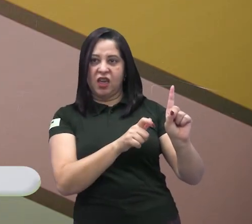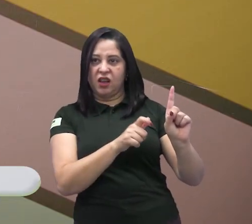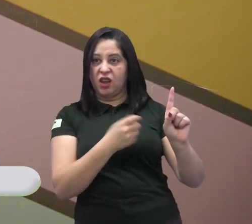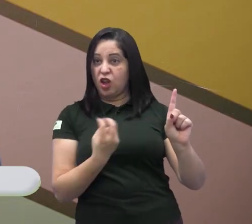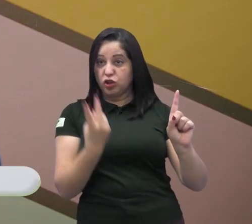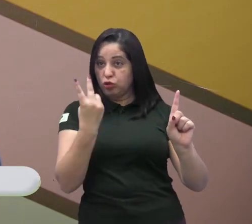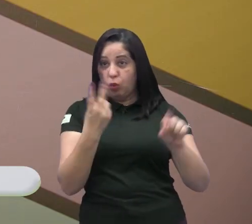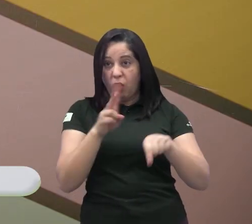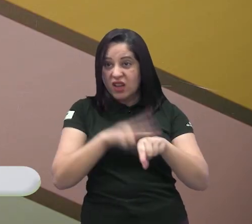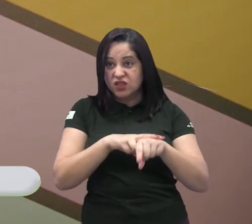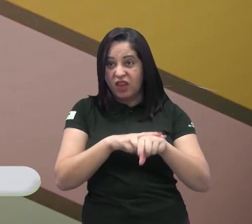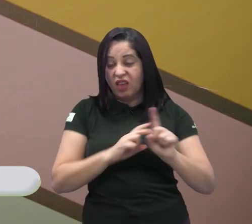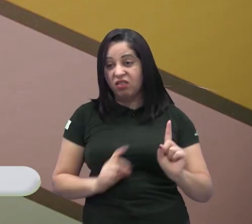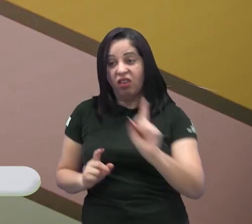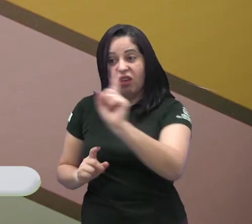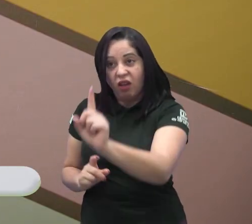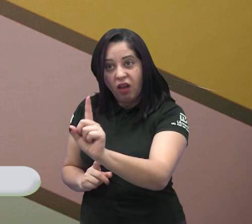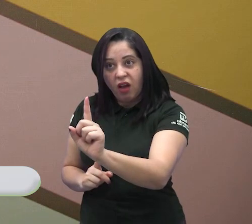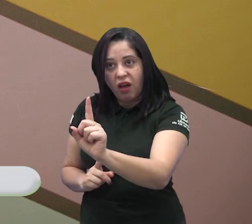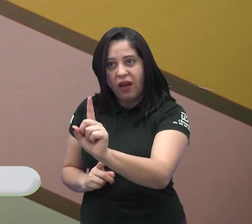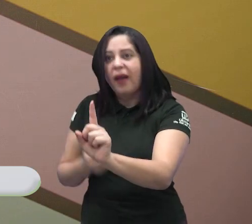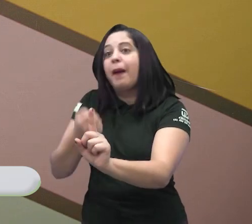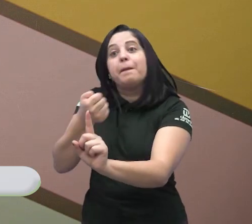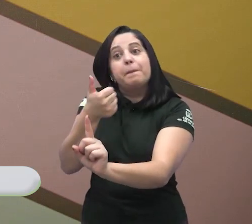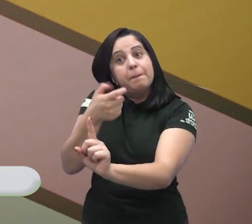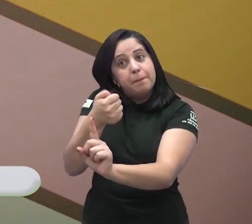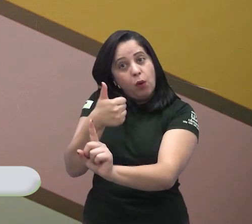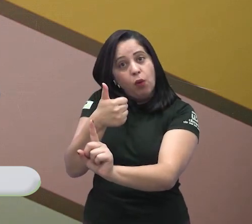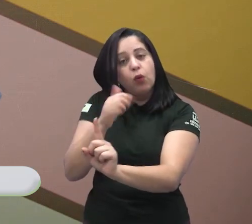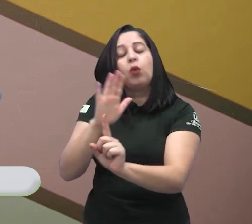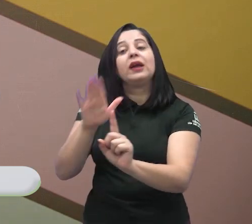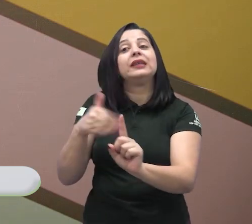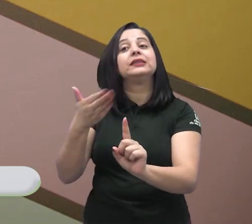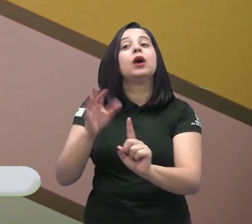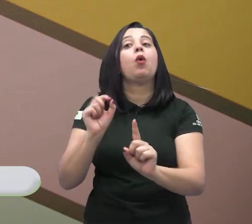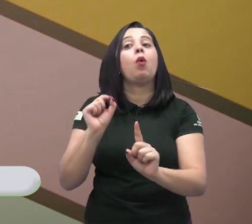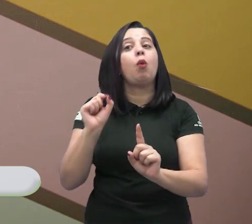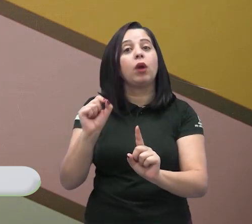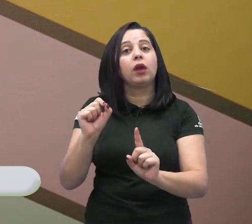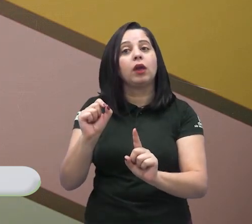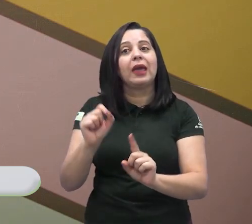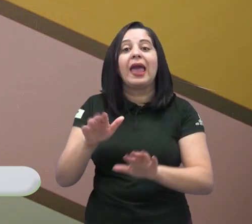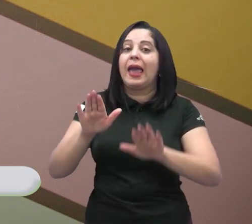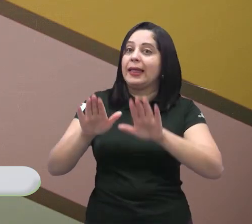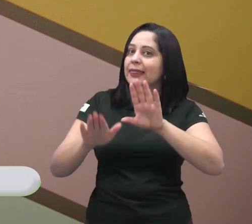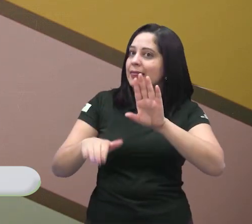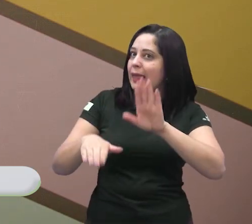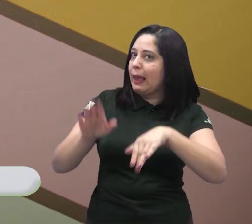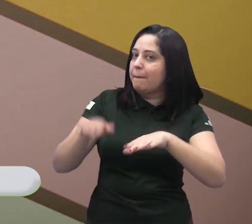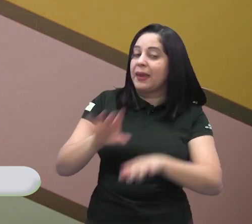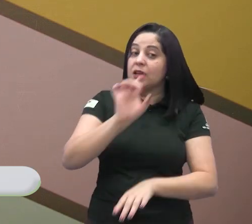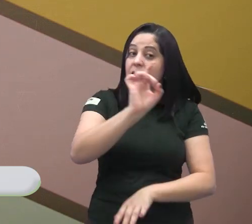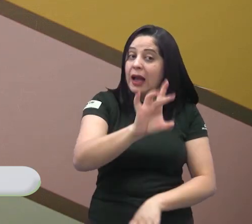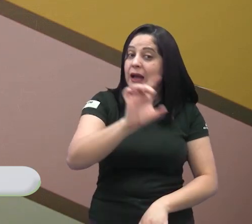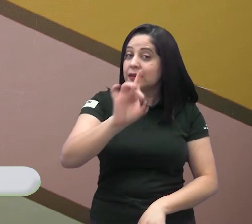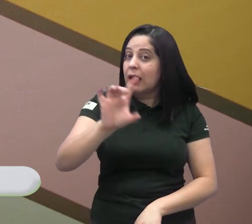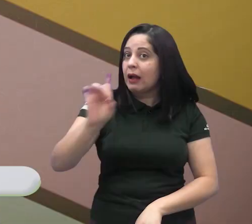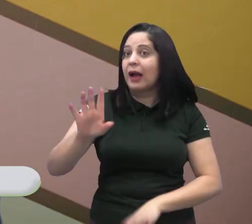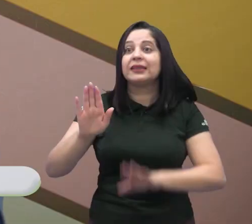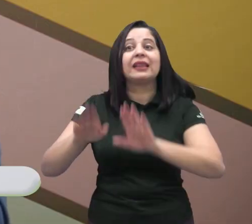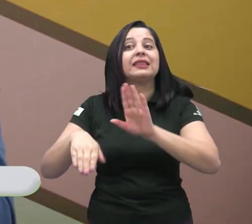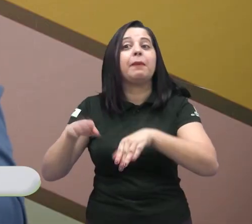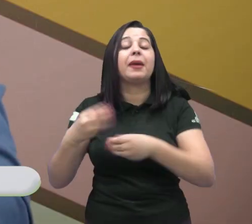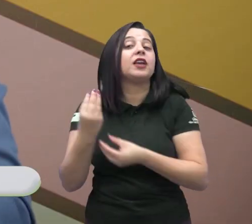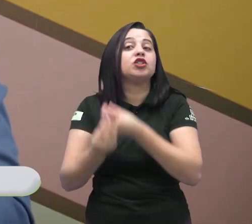ele ir ao consultório só 2 vezes por ano, pode ser pouco. Então, a resposta certa seria, depende de como